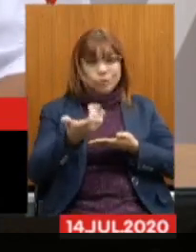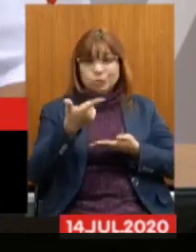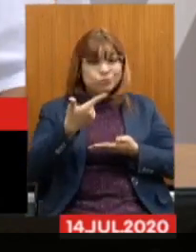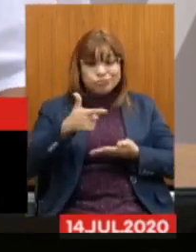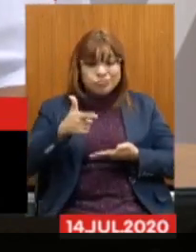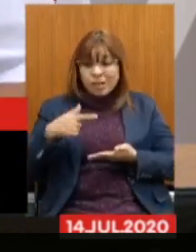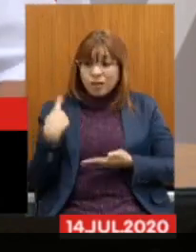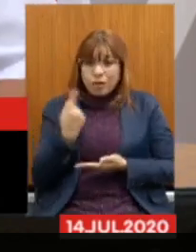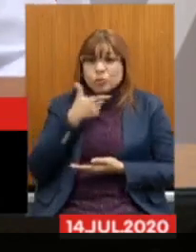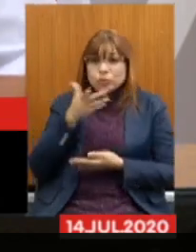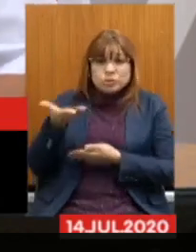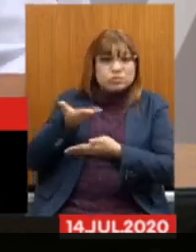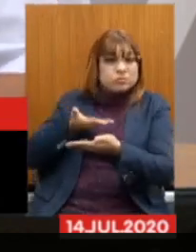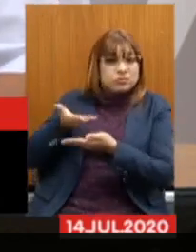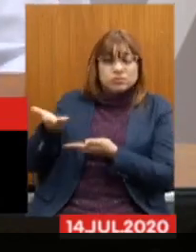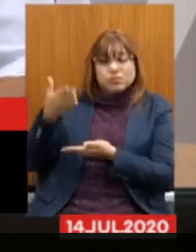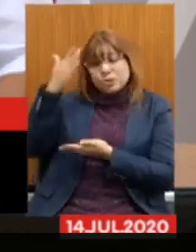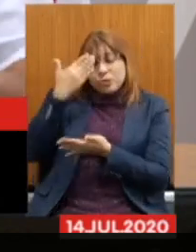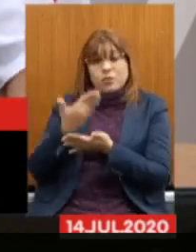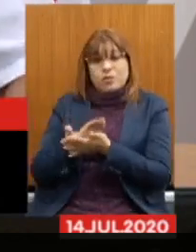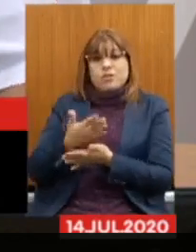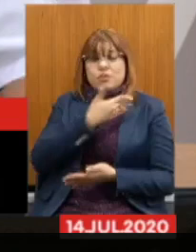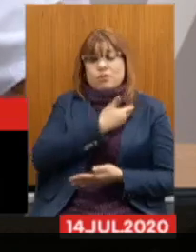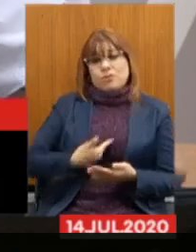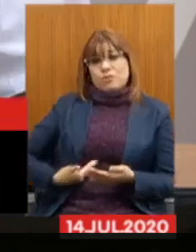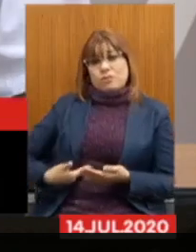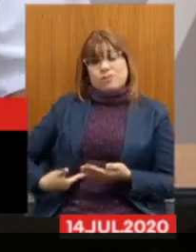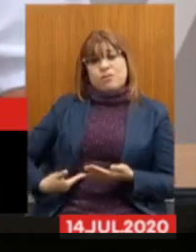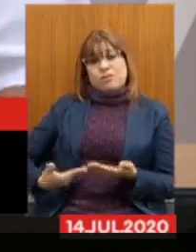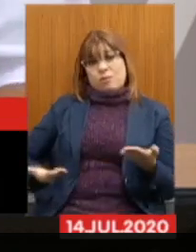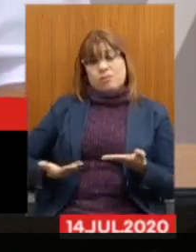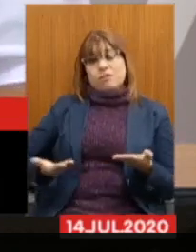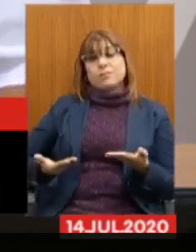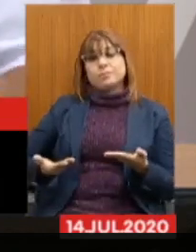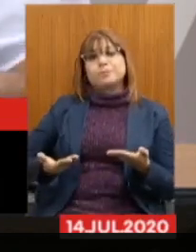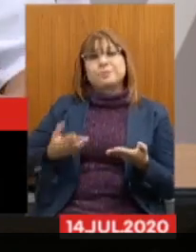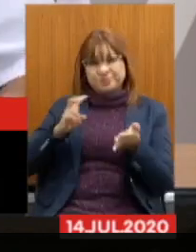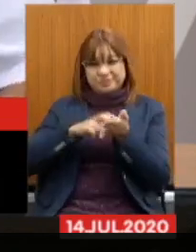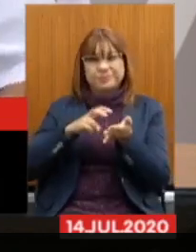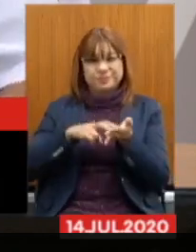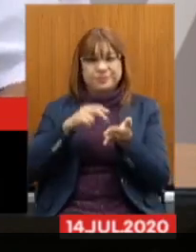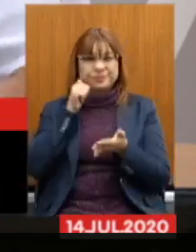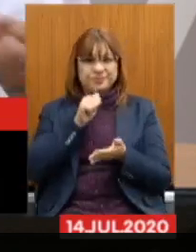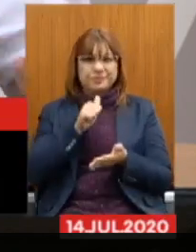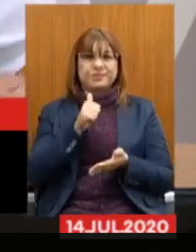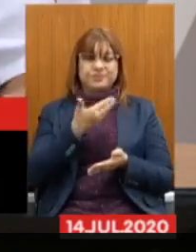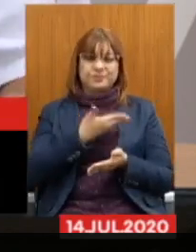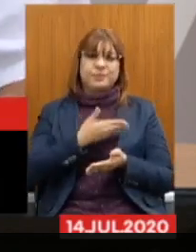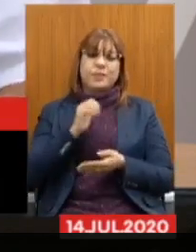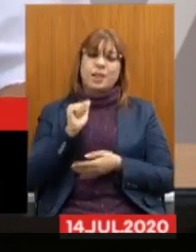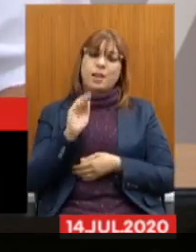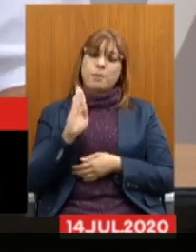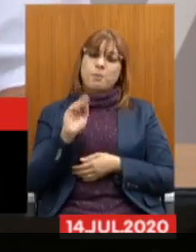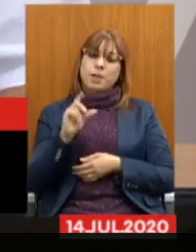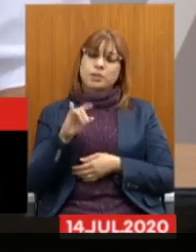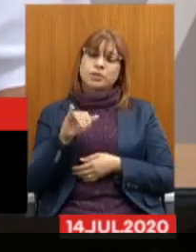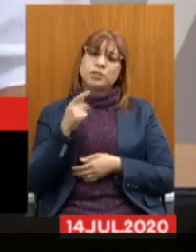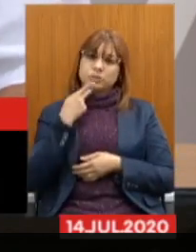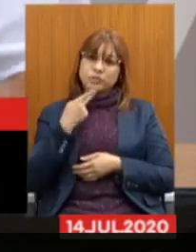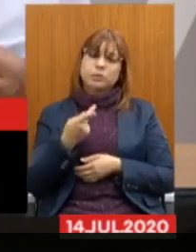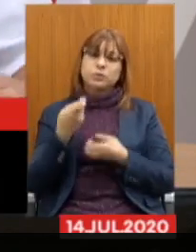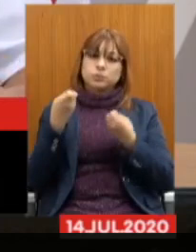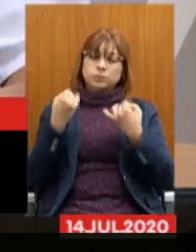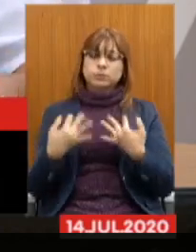desse governo. Haja visto que foi apresentado hoje pela manhã pela nossa companheira Abadia,